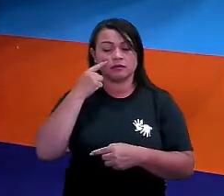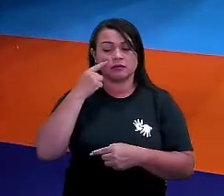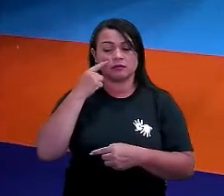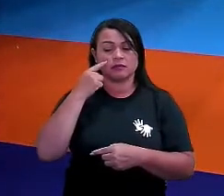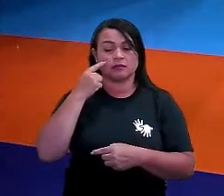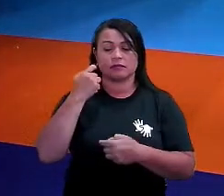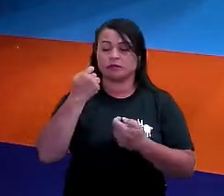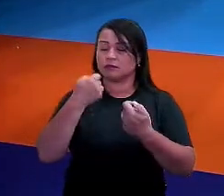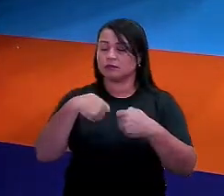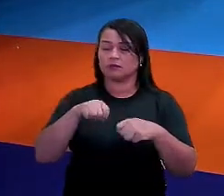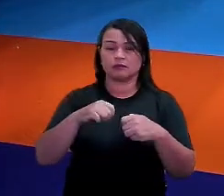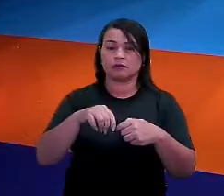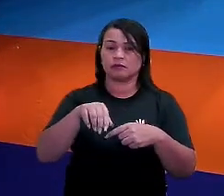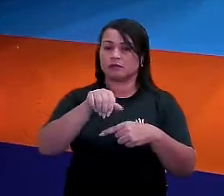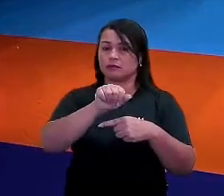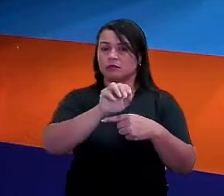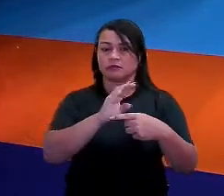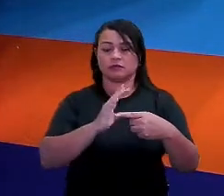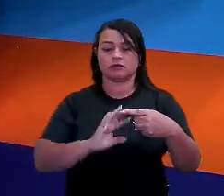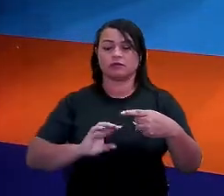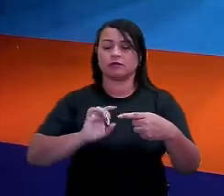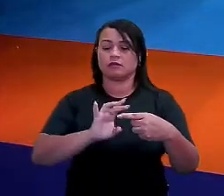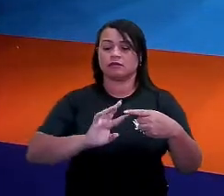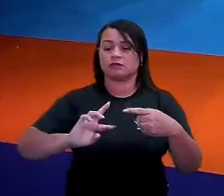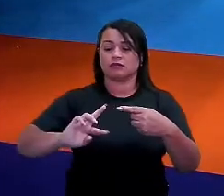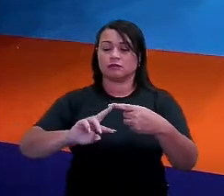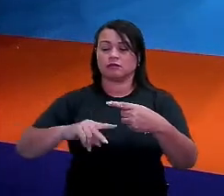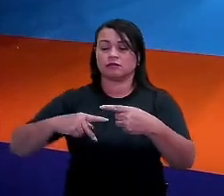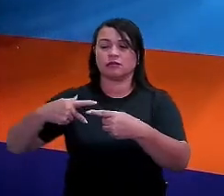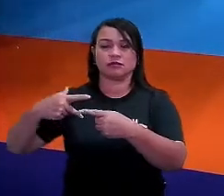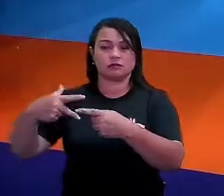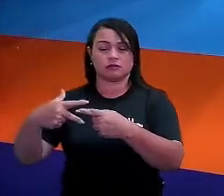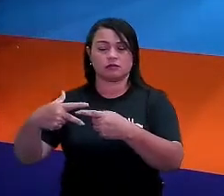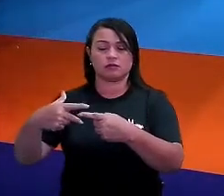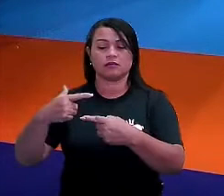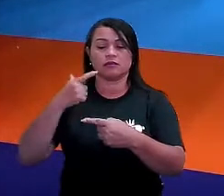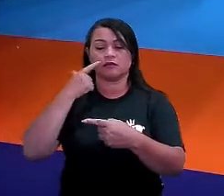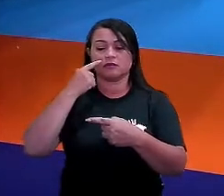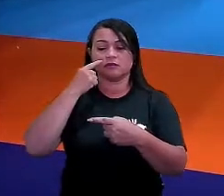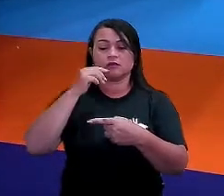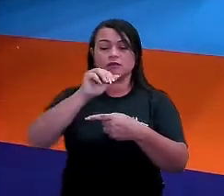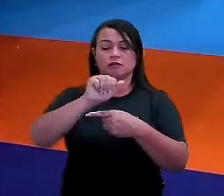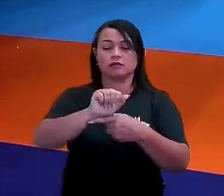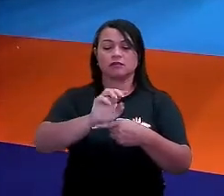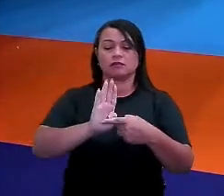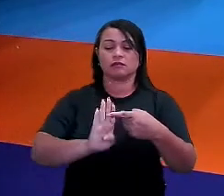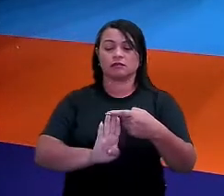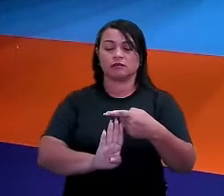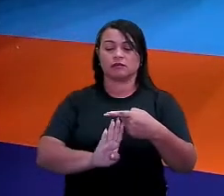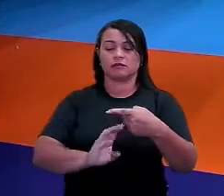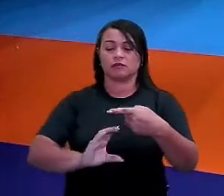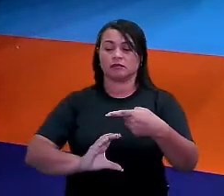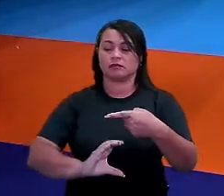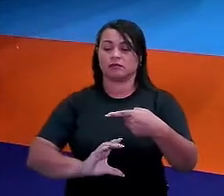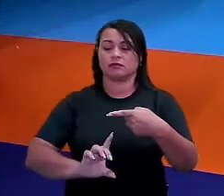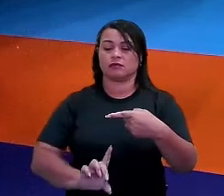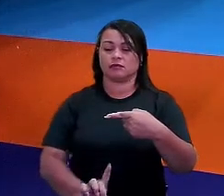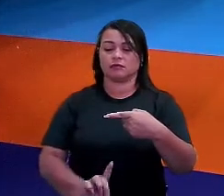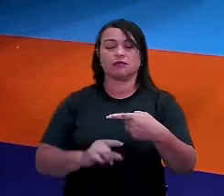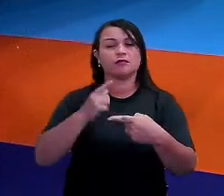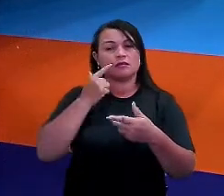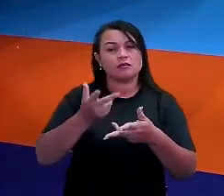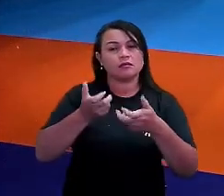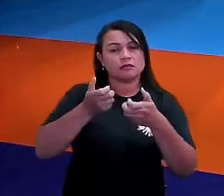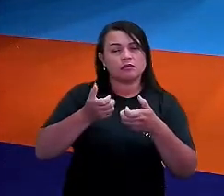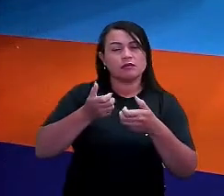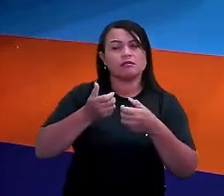para fazer essa transformação. Eu posso automaticamente daqui fazer essa transformação. Aqui é só para que vocês possam perceber que eu estou